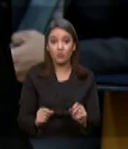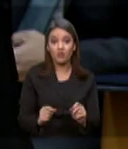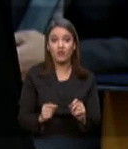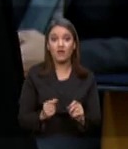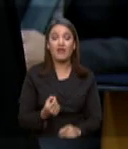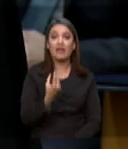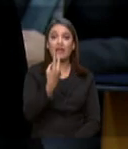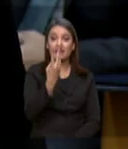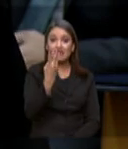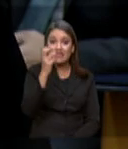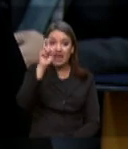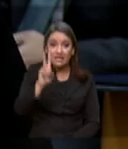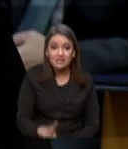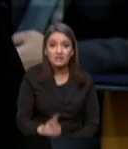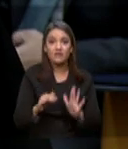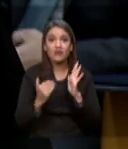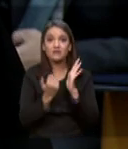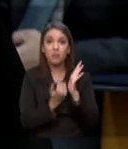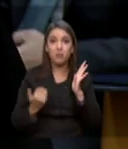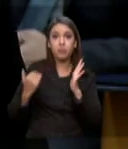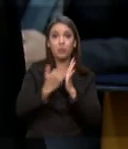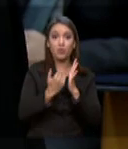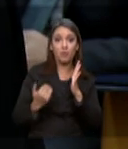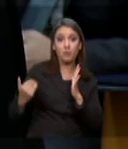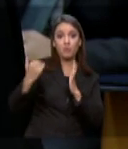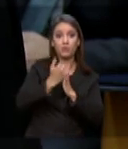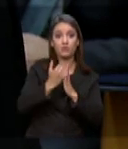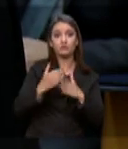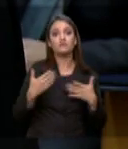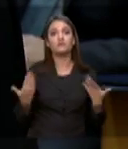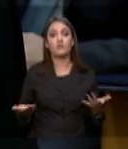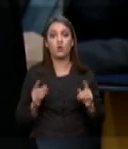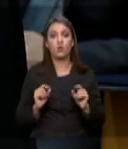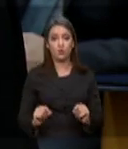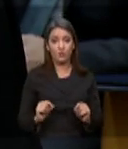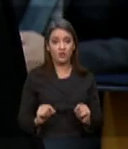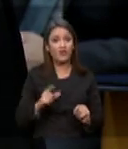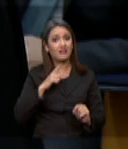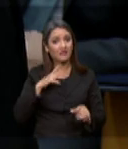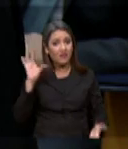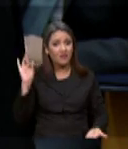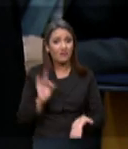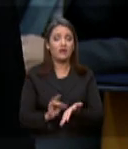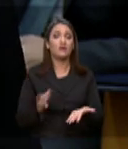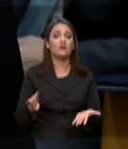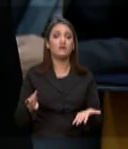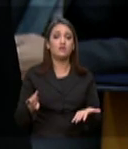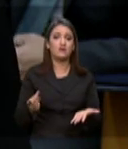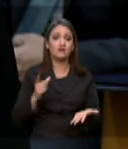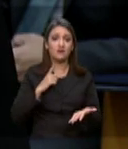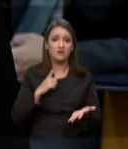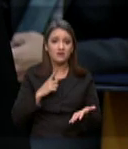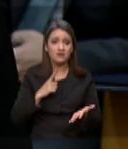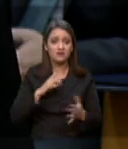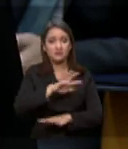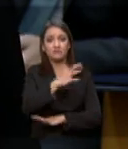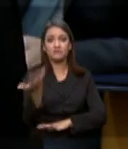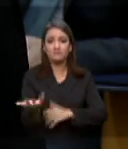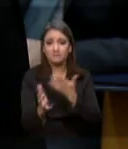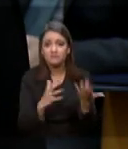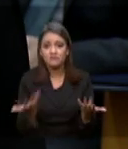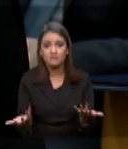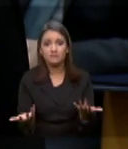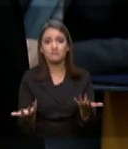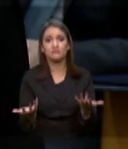3 aumentos consecutivos do desmatamento nos últimos anos. Percebeu-se ainda verdadeira explosão do desmatamento dentro de terras indígenas e